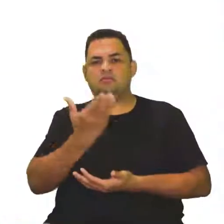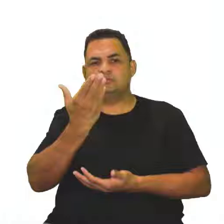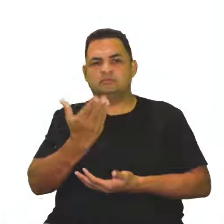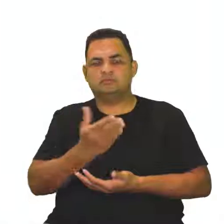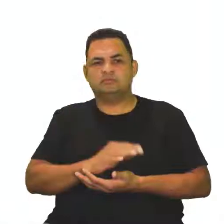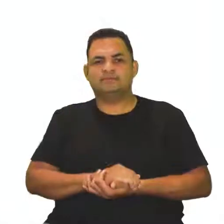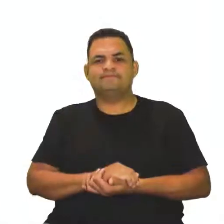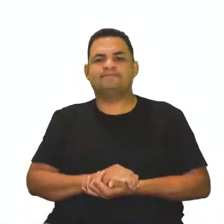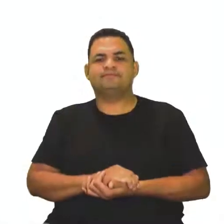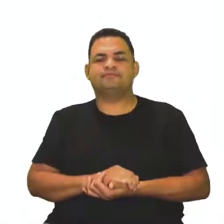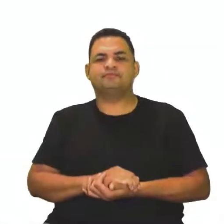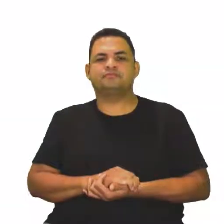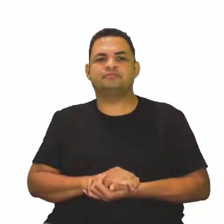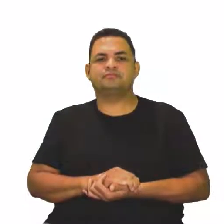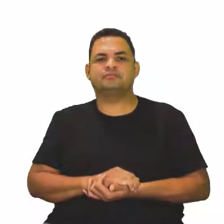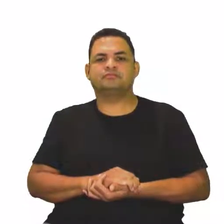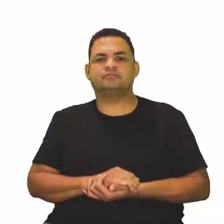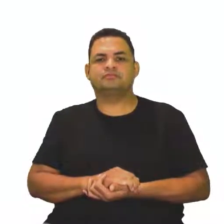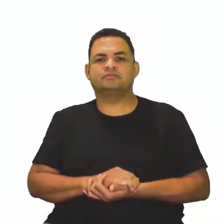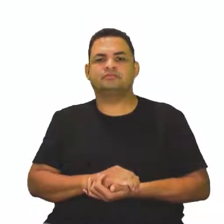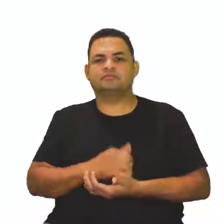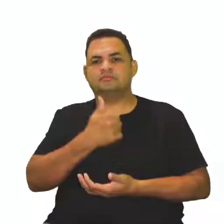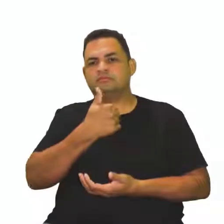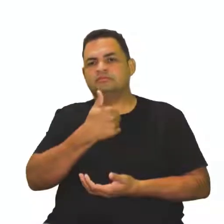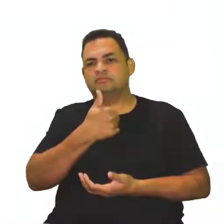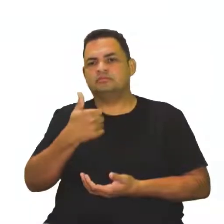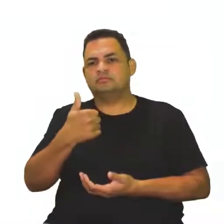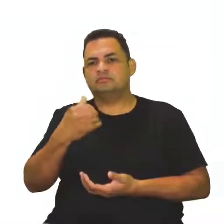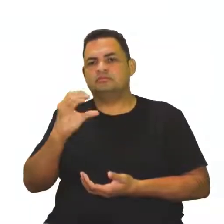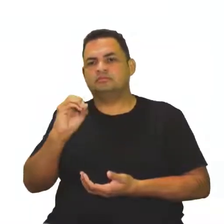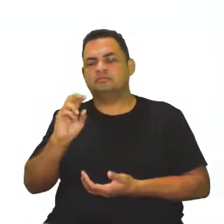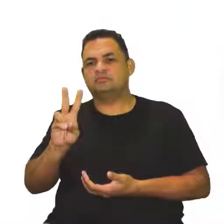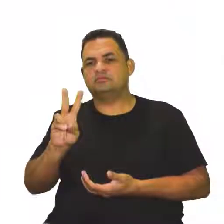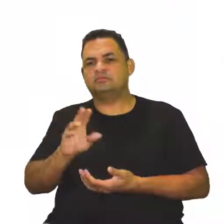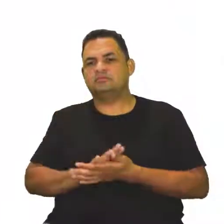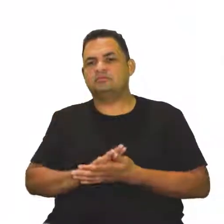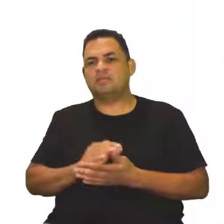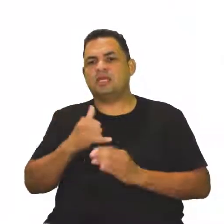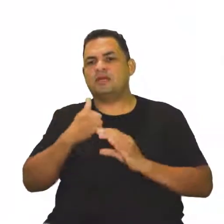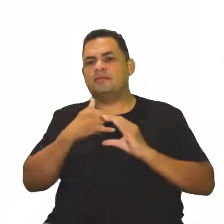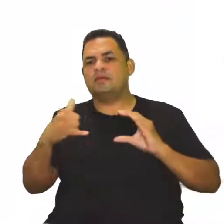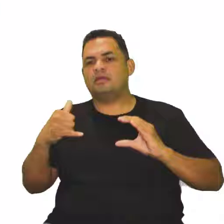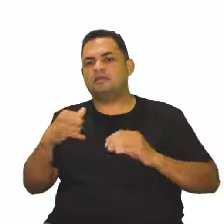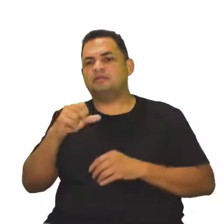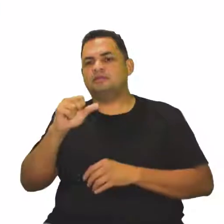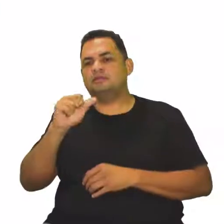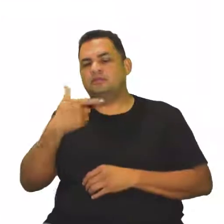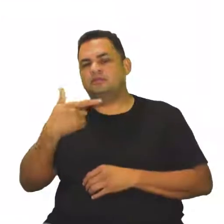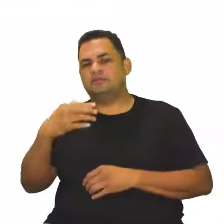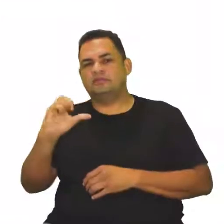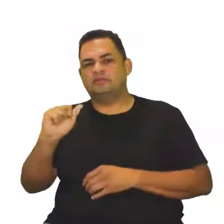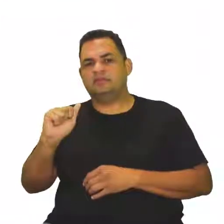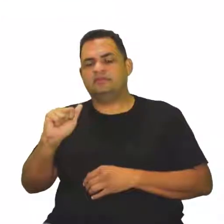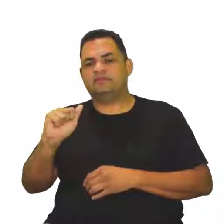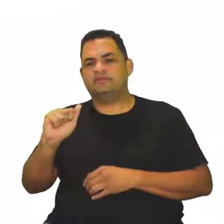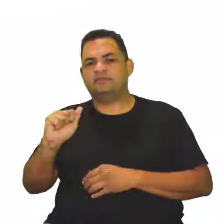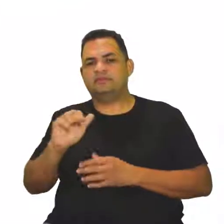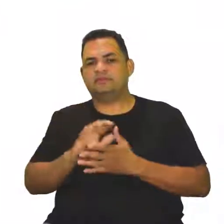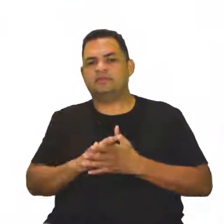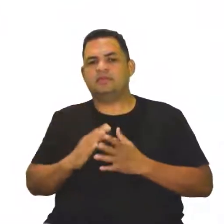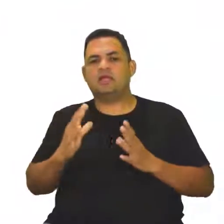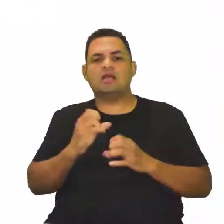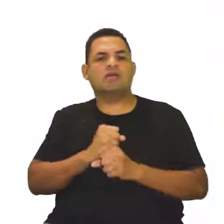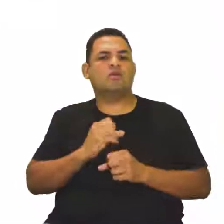só. Então tá ali 110 volts e a corrente é 20. Logo, para calcular a